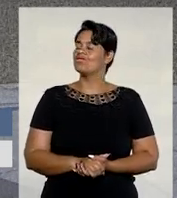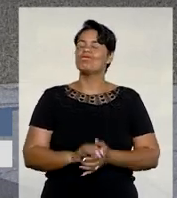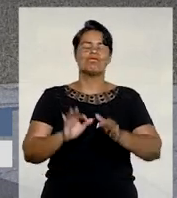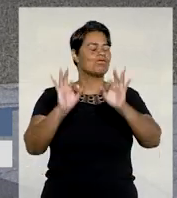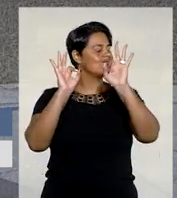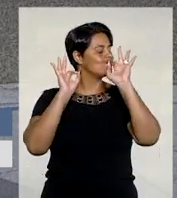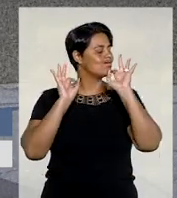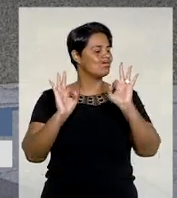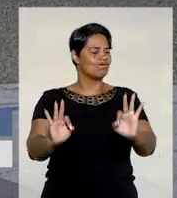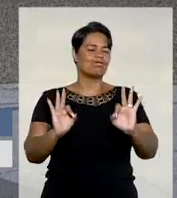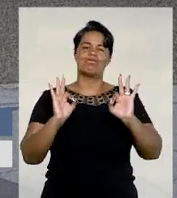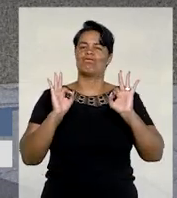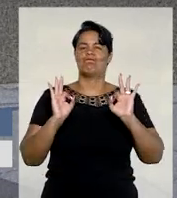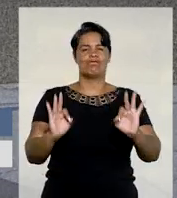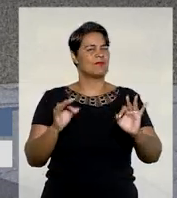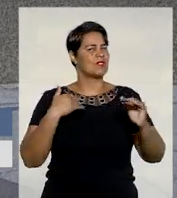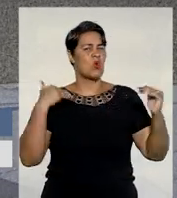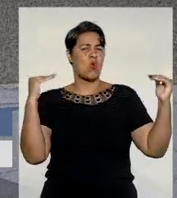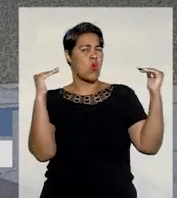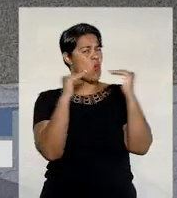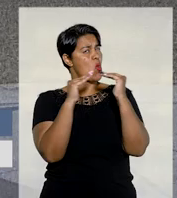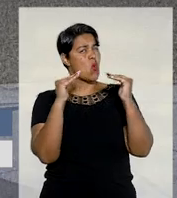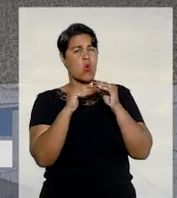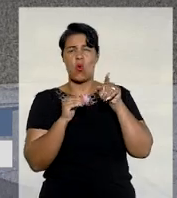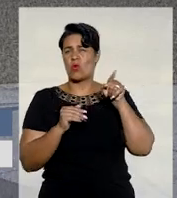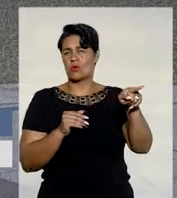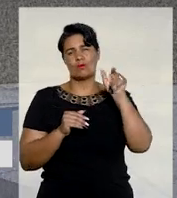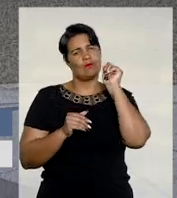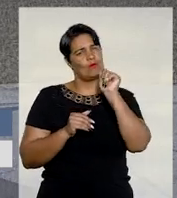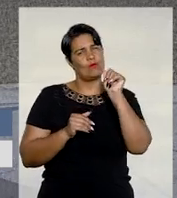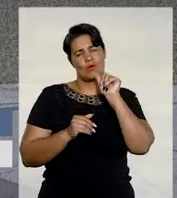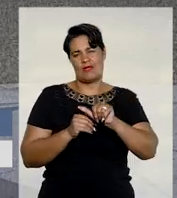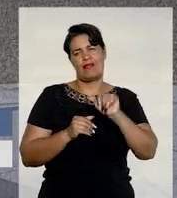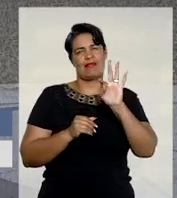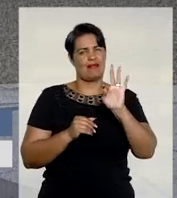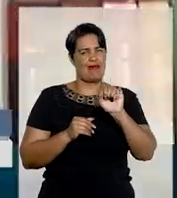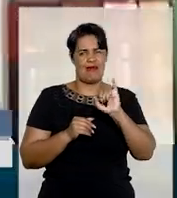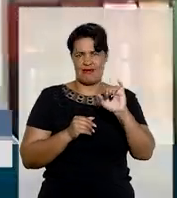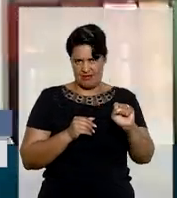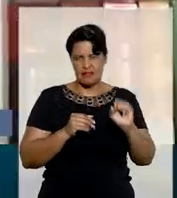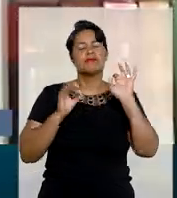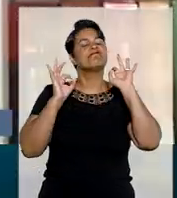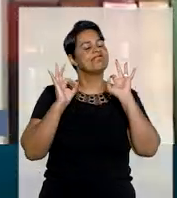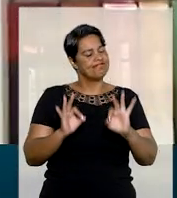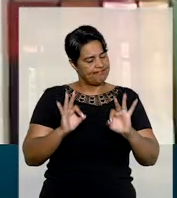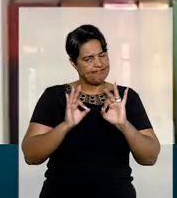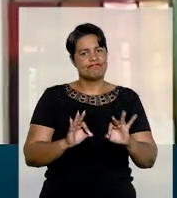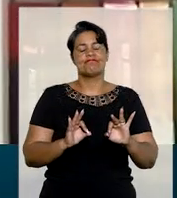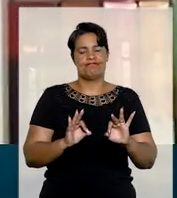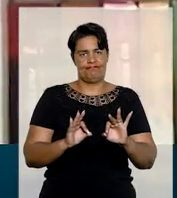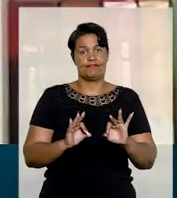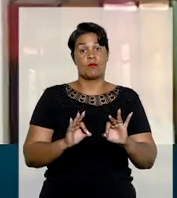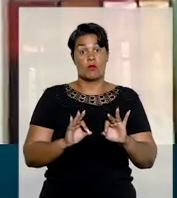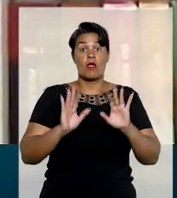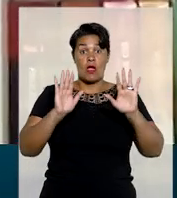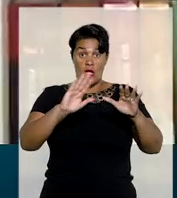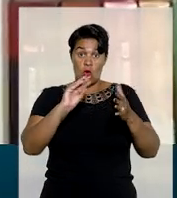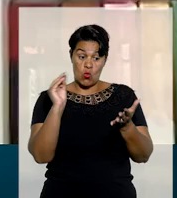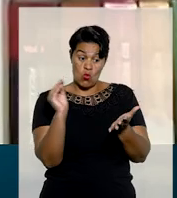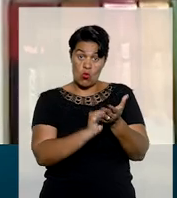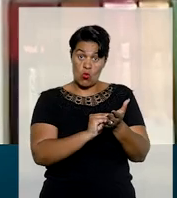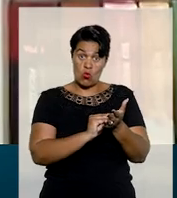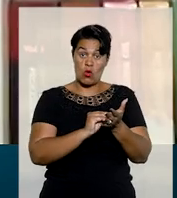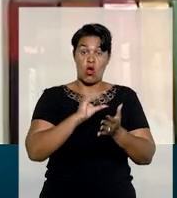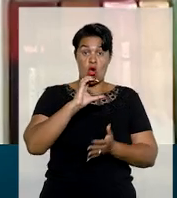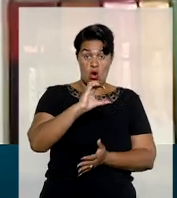Não tenho dúvida, Fátima. Concordo com a Thaís. São uma espécie recursal. Até mesmo porque no Código de